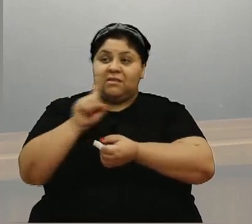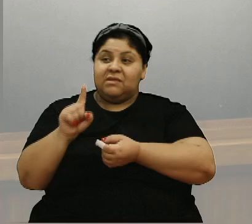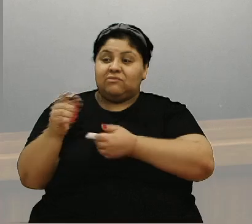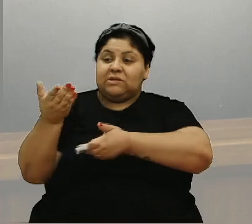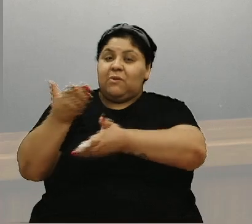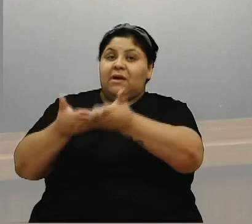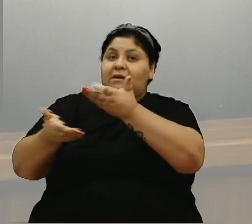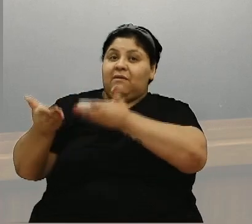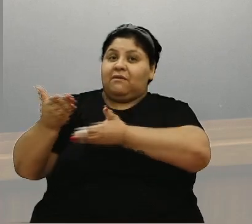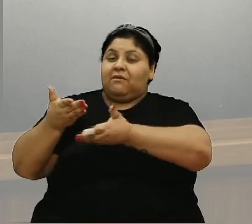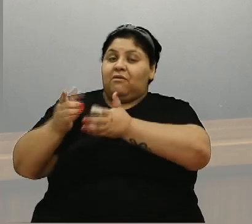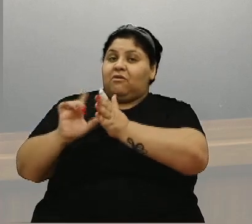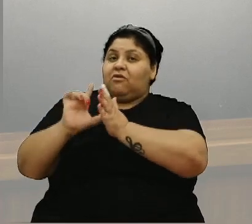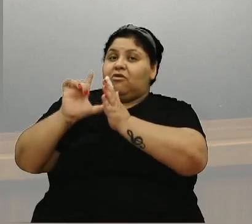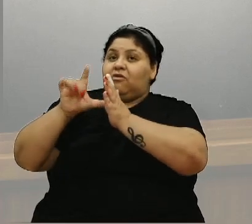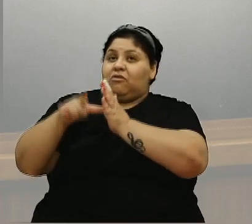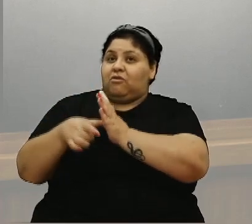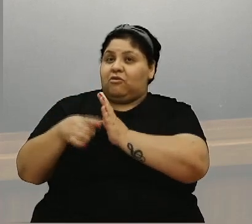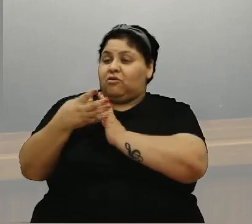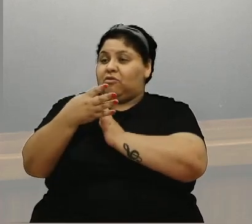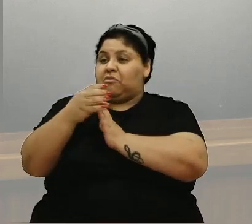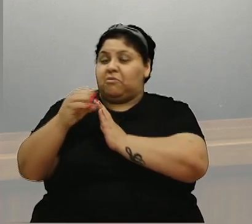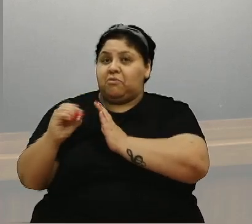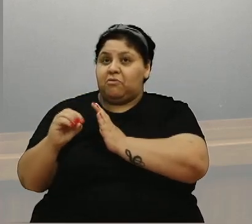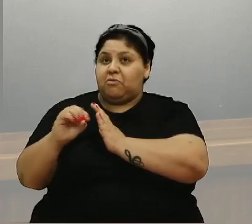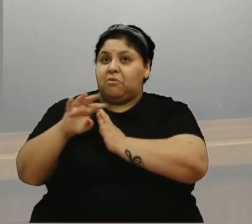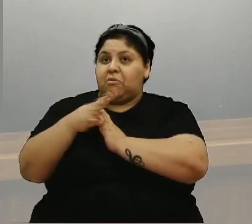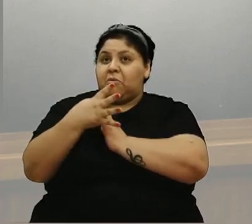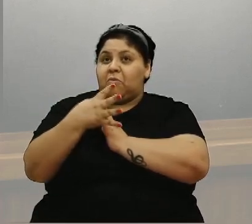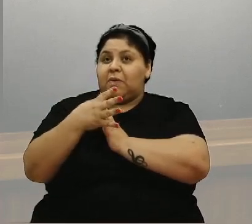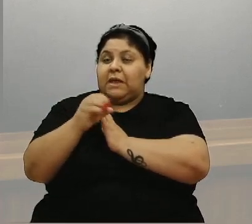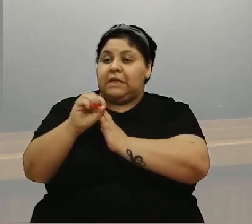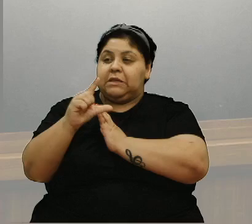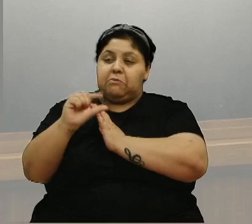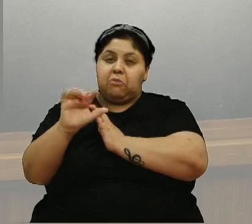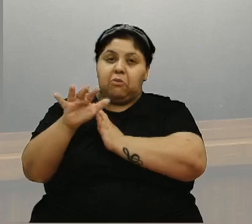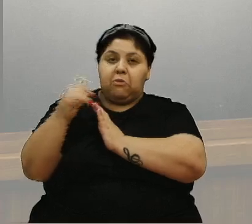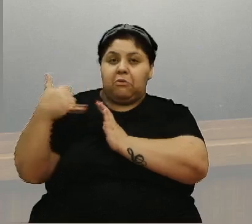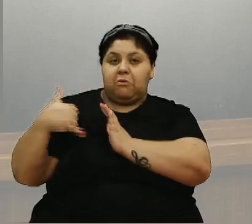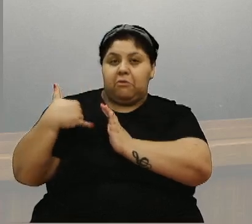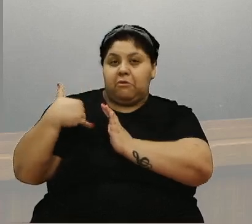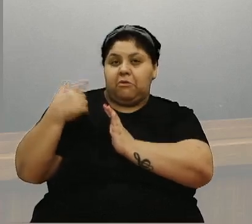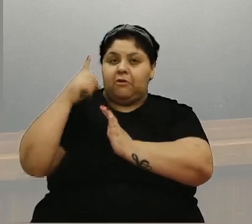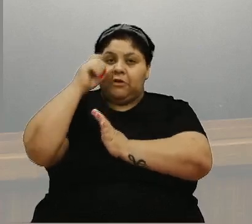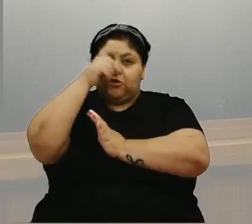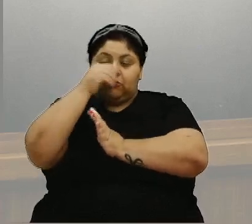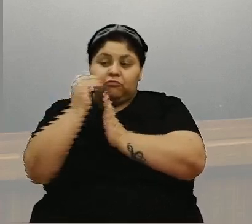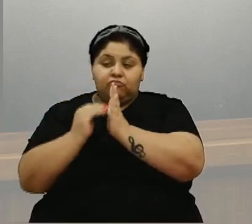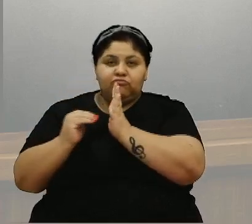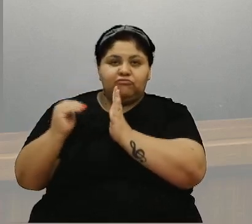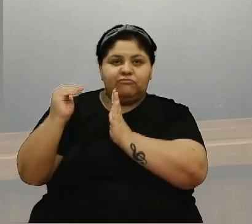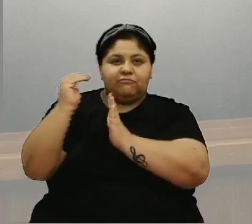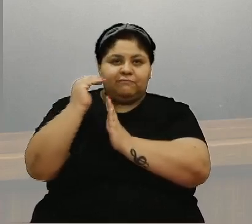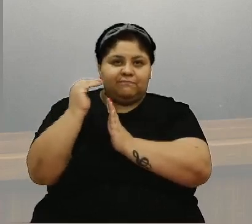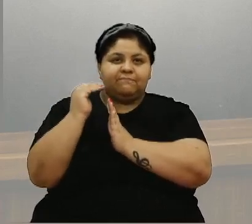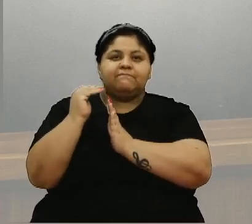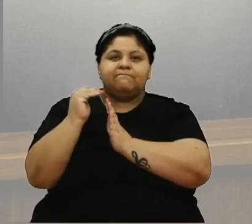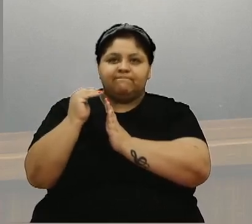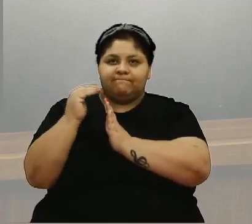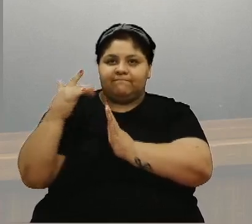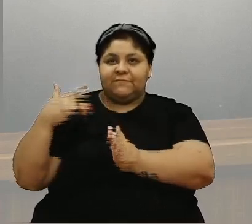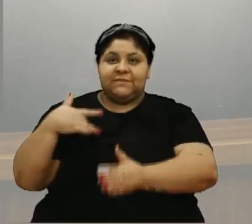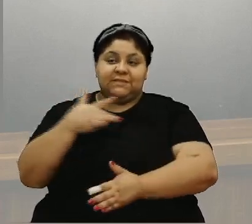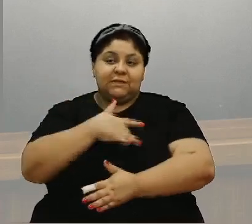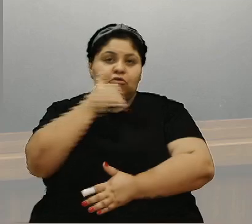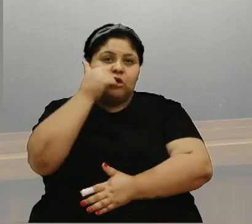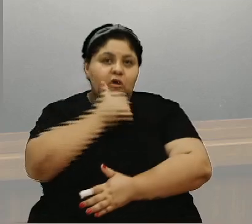atendidas após os 40 e poucos anos, a dificuldade maior da especificidade da saúde da